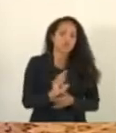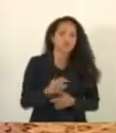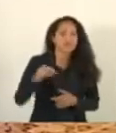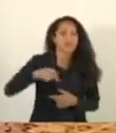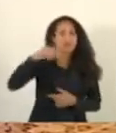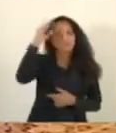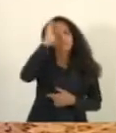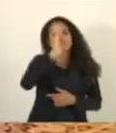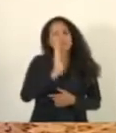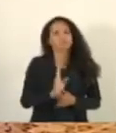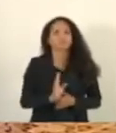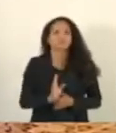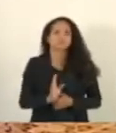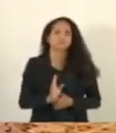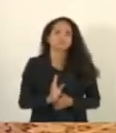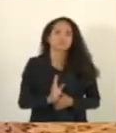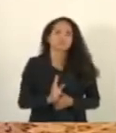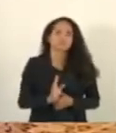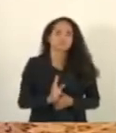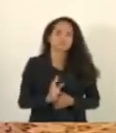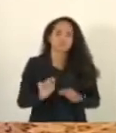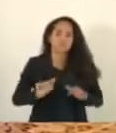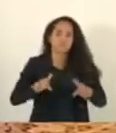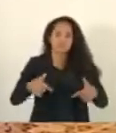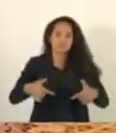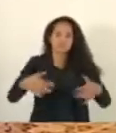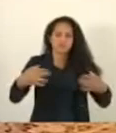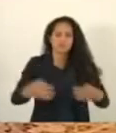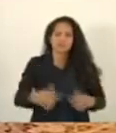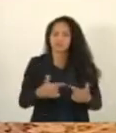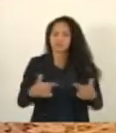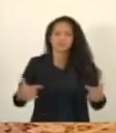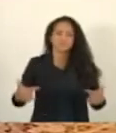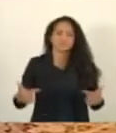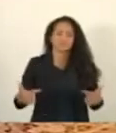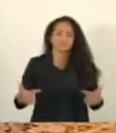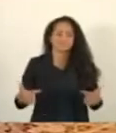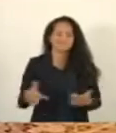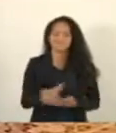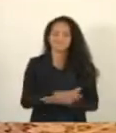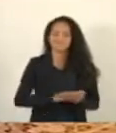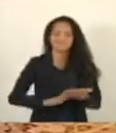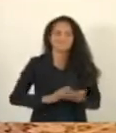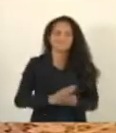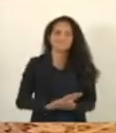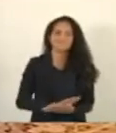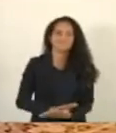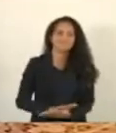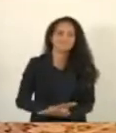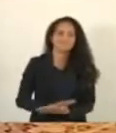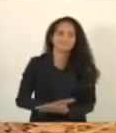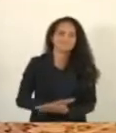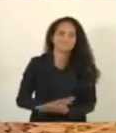uma maneira falida, que é a política executada pelo DEA nos Estados